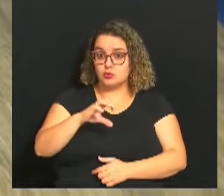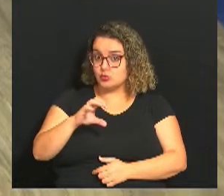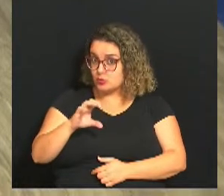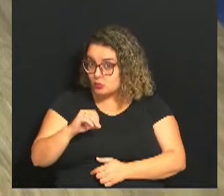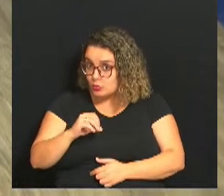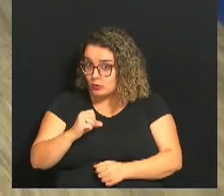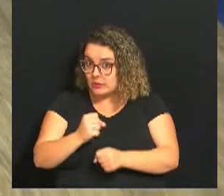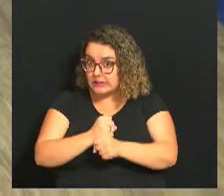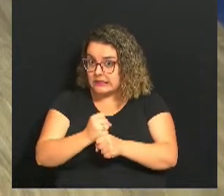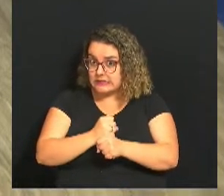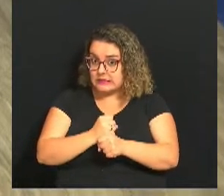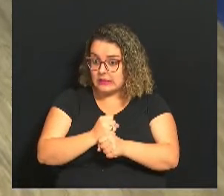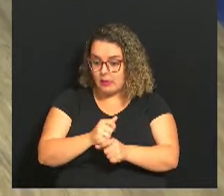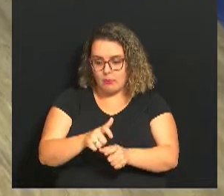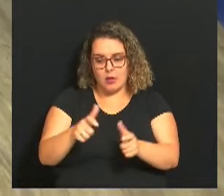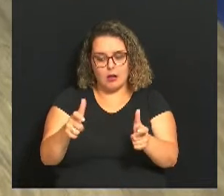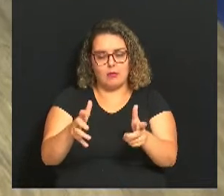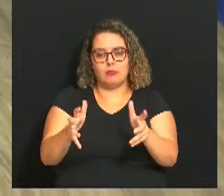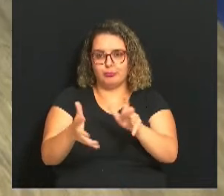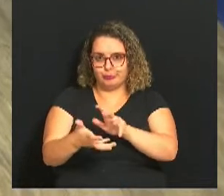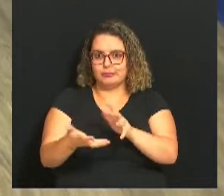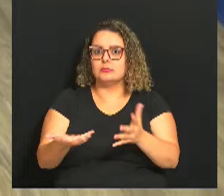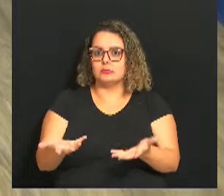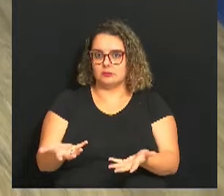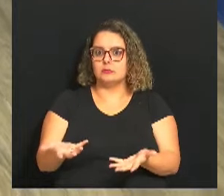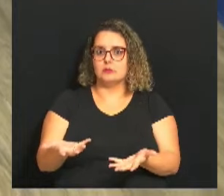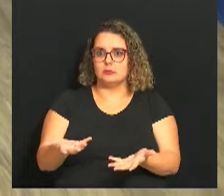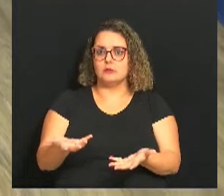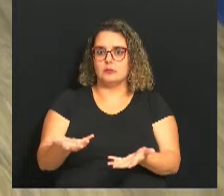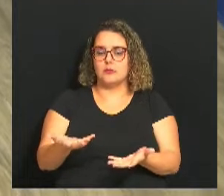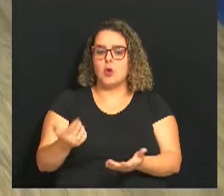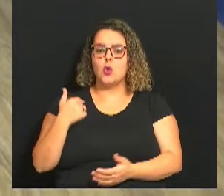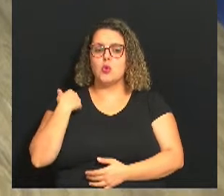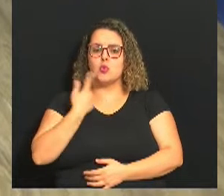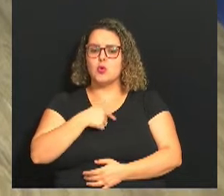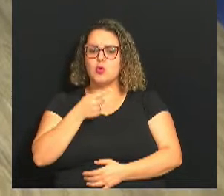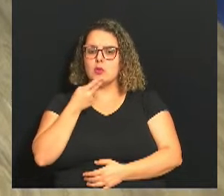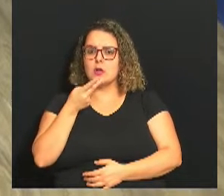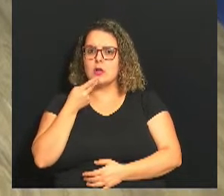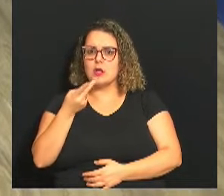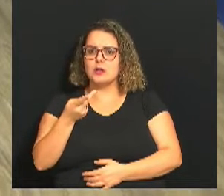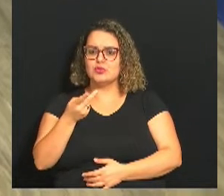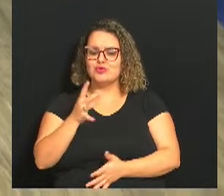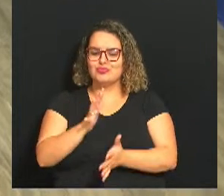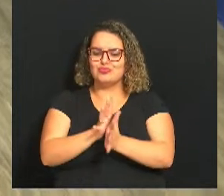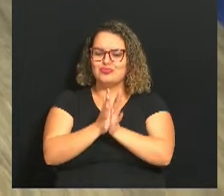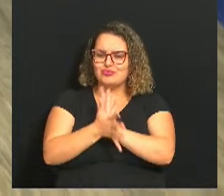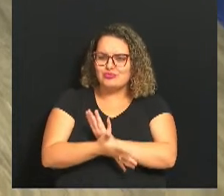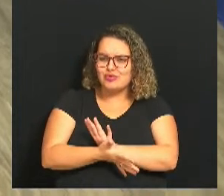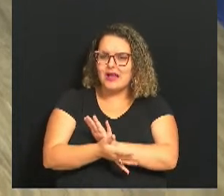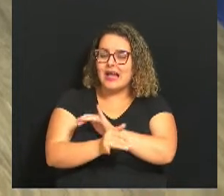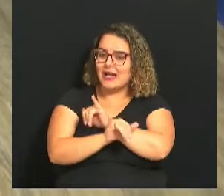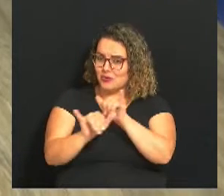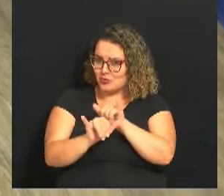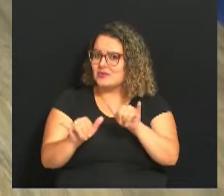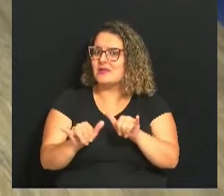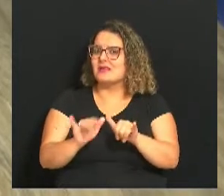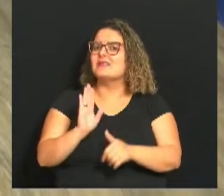que começaram as medições, a gente pode dizer que se trata de uma tragédia anunciada?